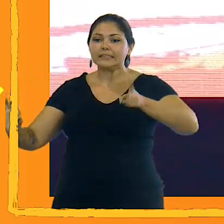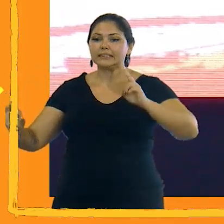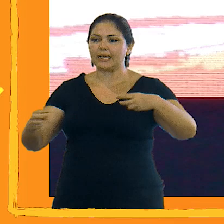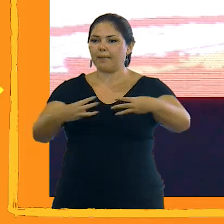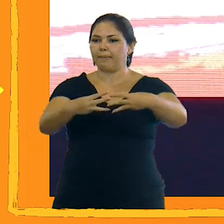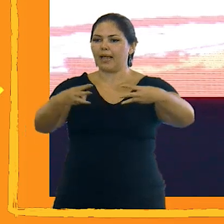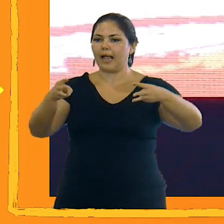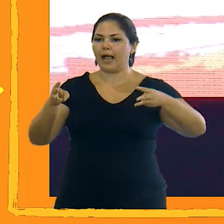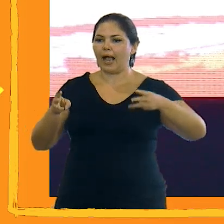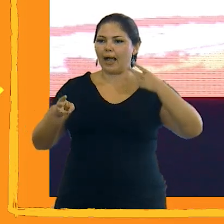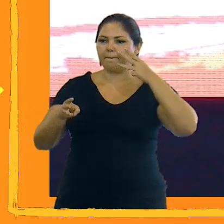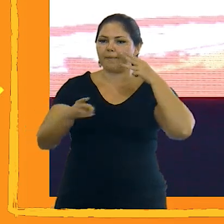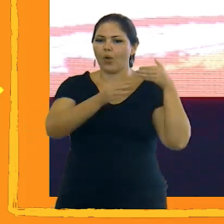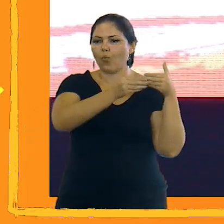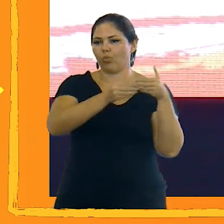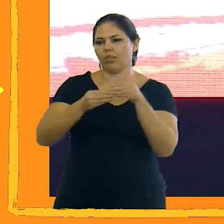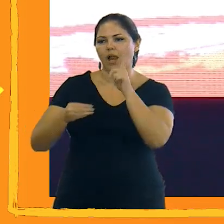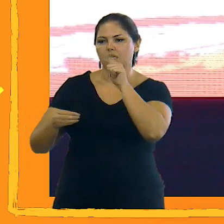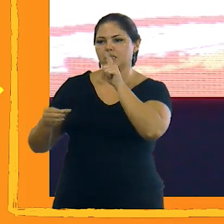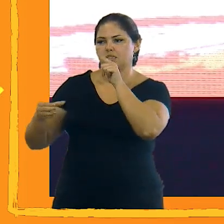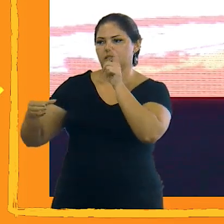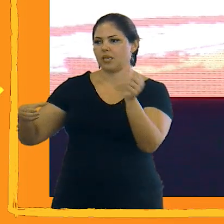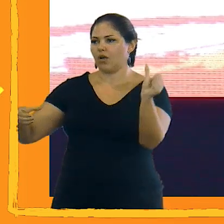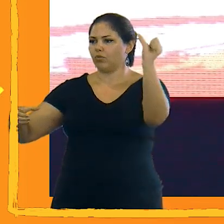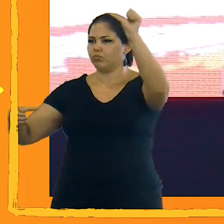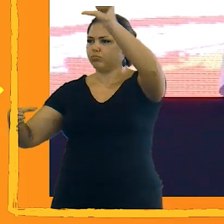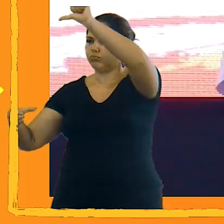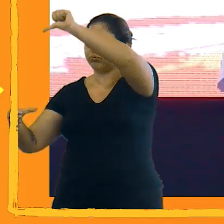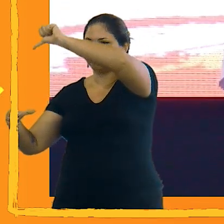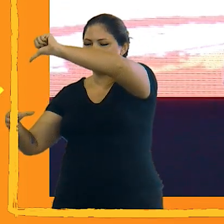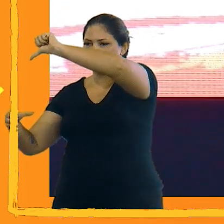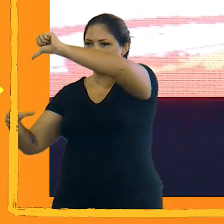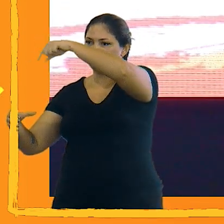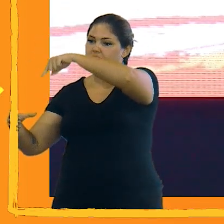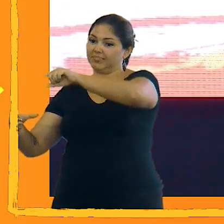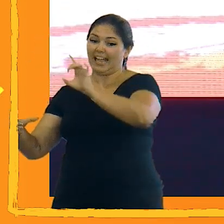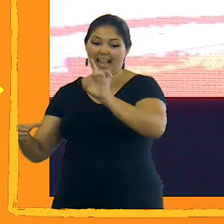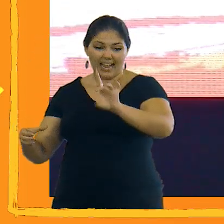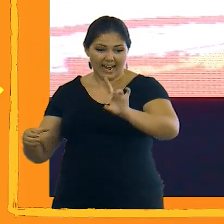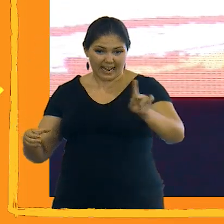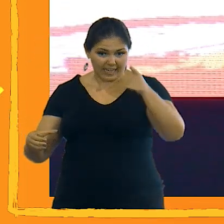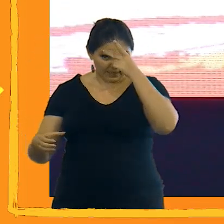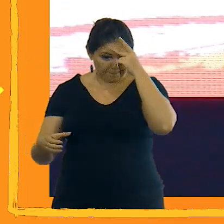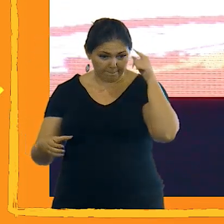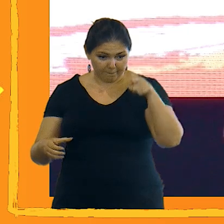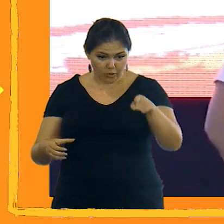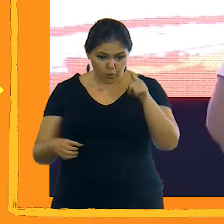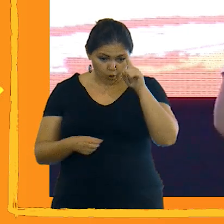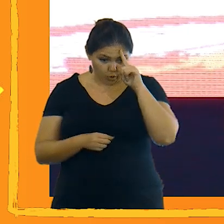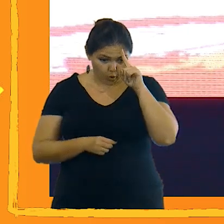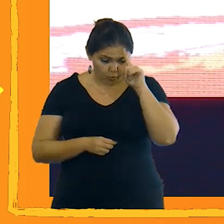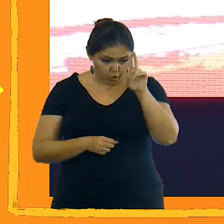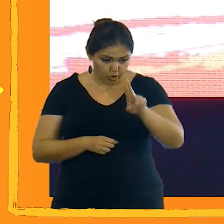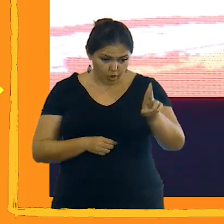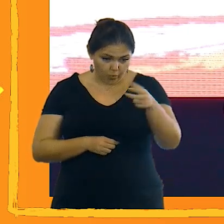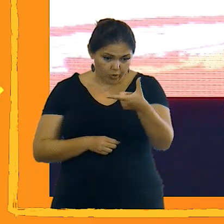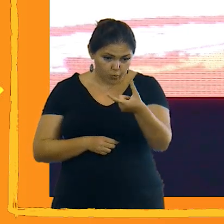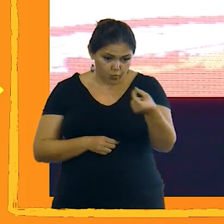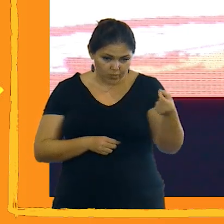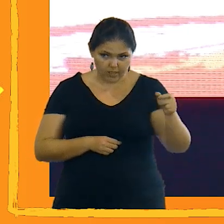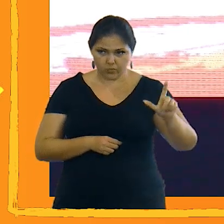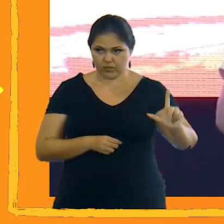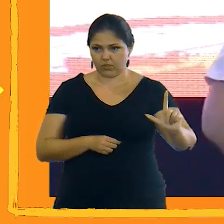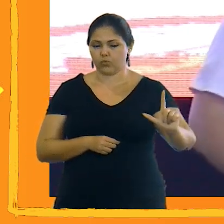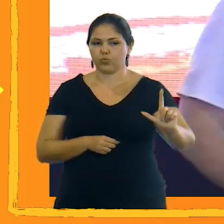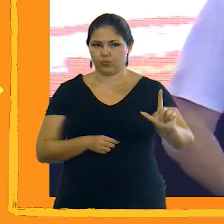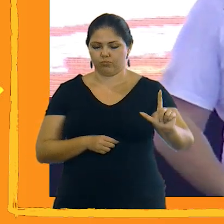pipa cada morador desse Vilarejo consome em média 200 l de água por dia no mês de junho de